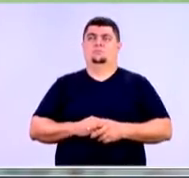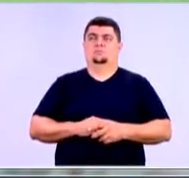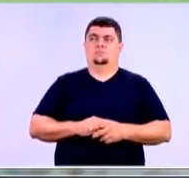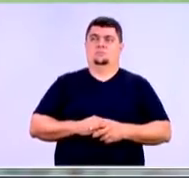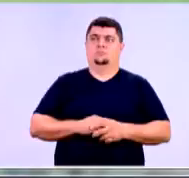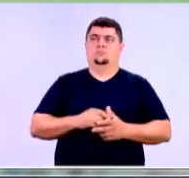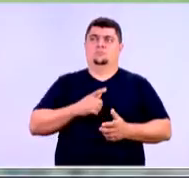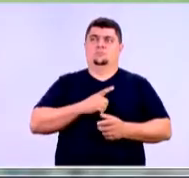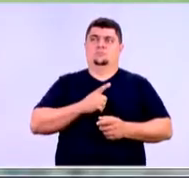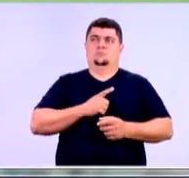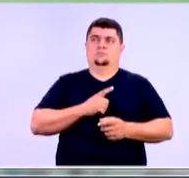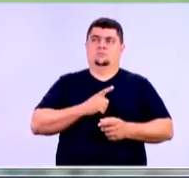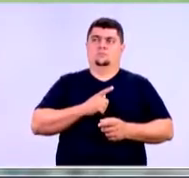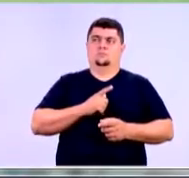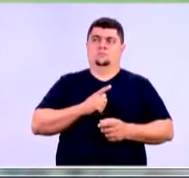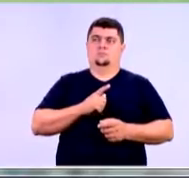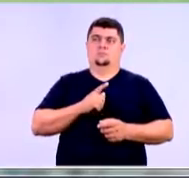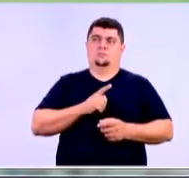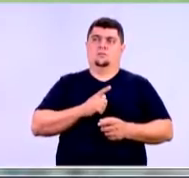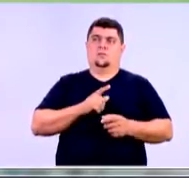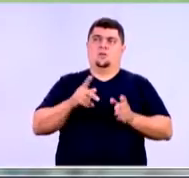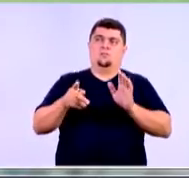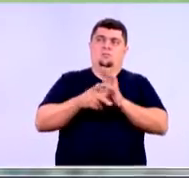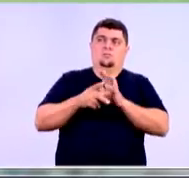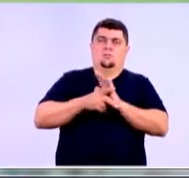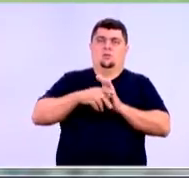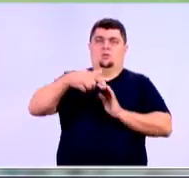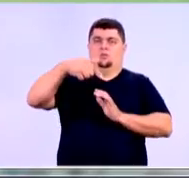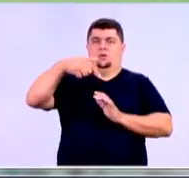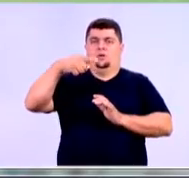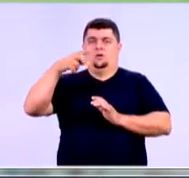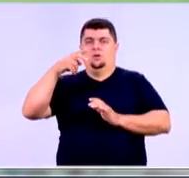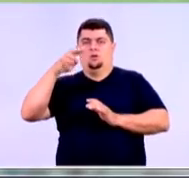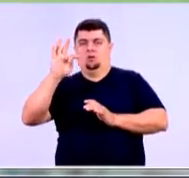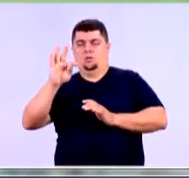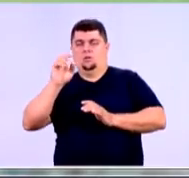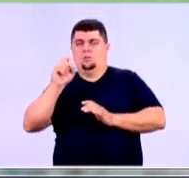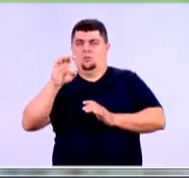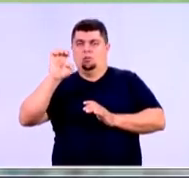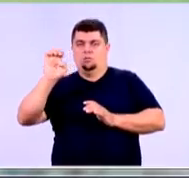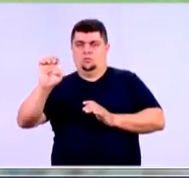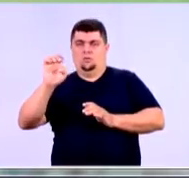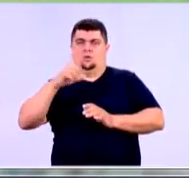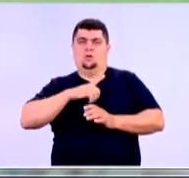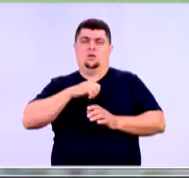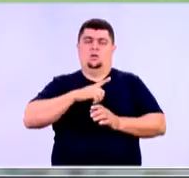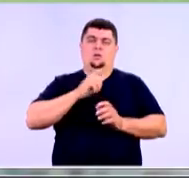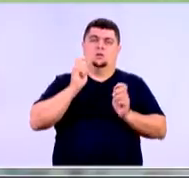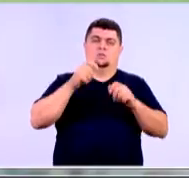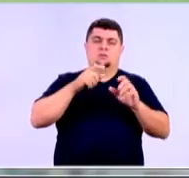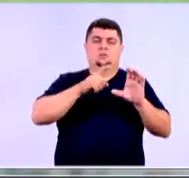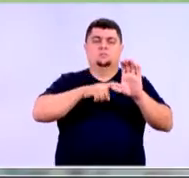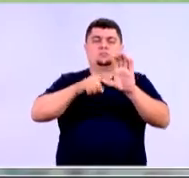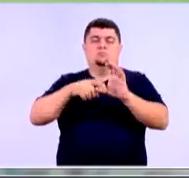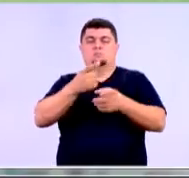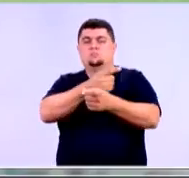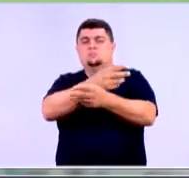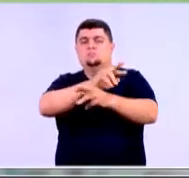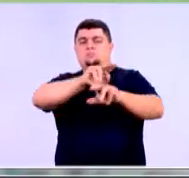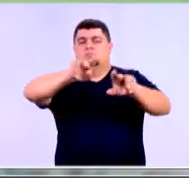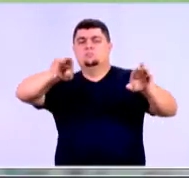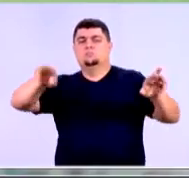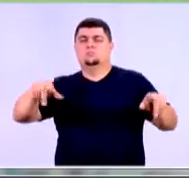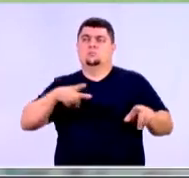né, QTE, que tem a ver com capital de terceiros, que é aquele capital de emprestadores e investidores, dividido